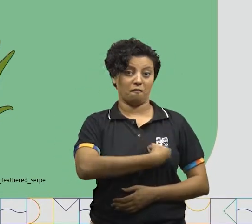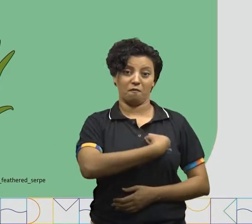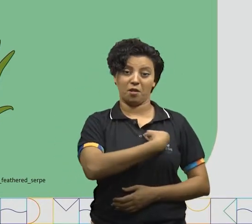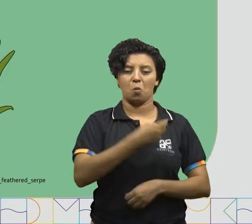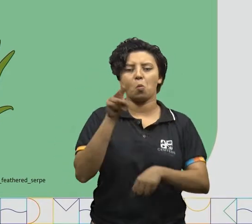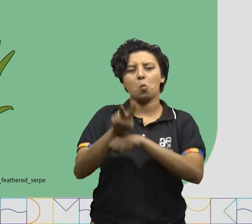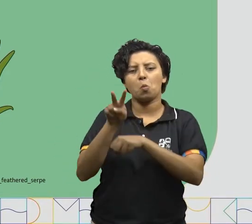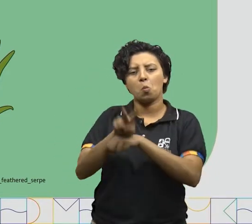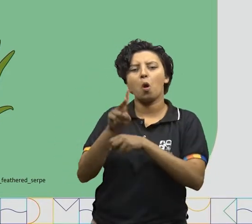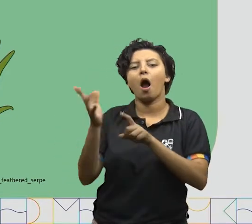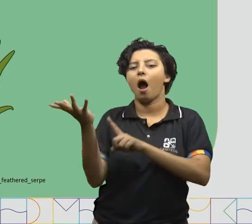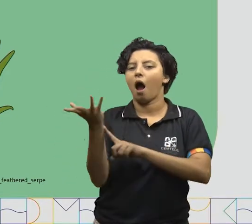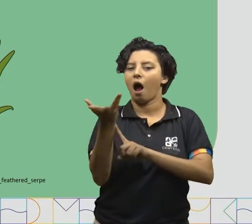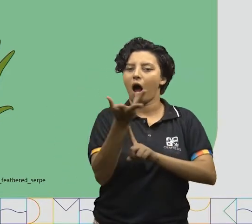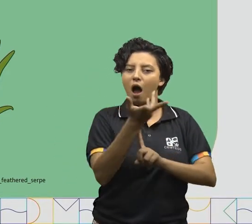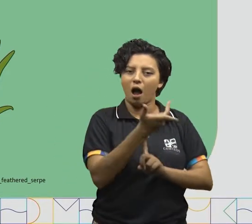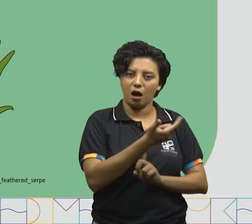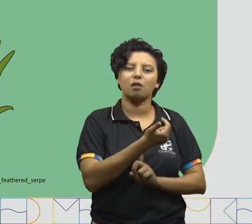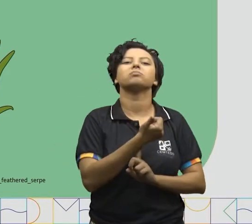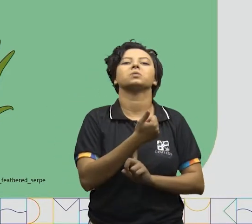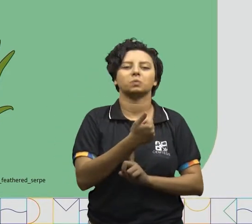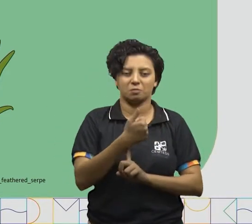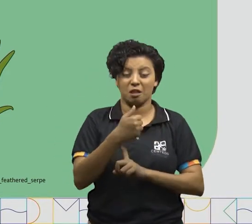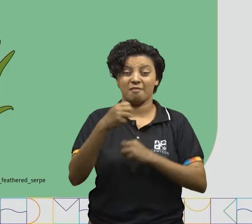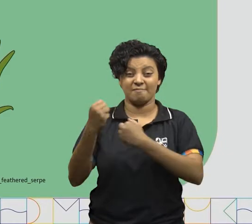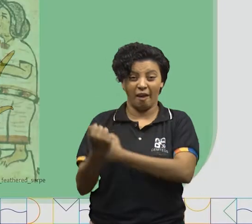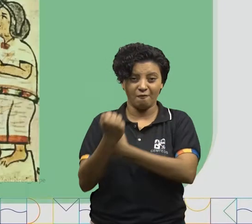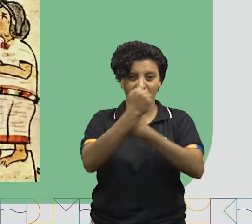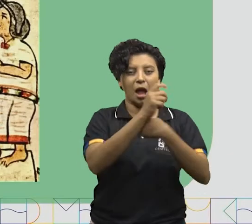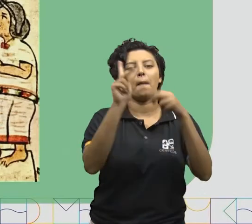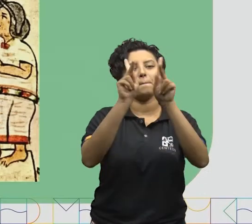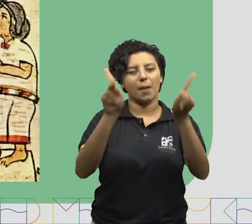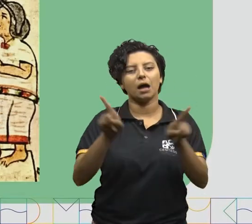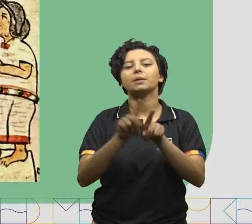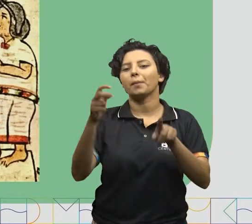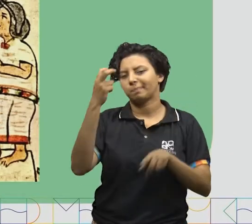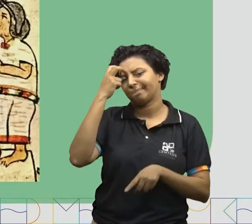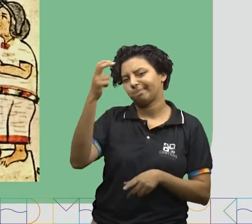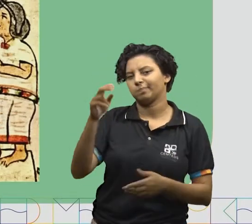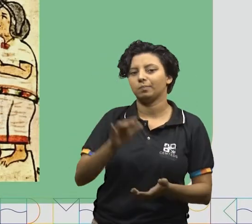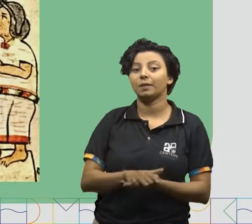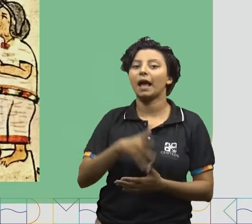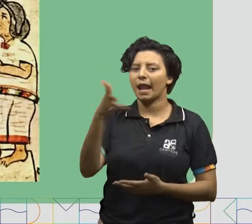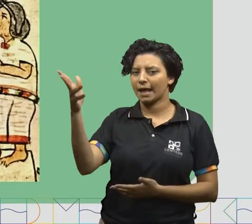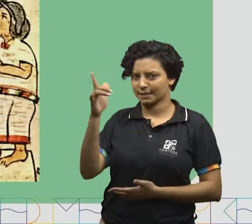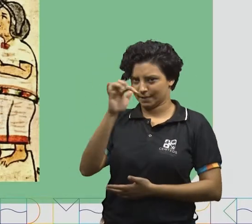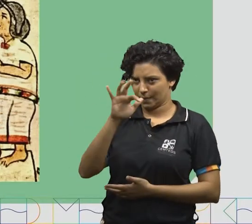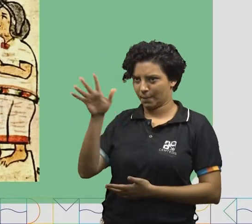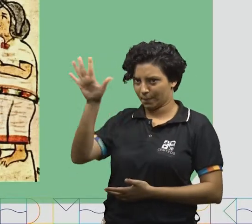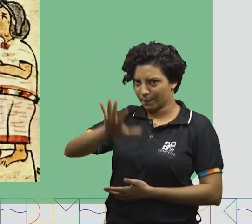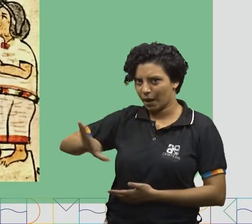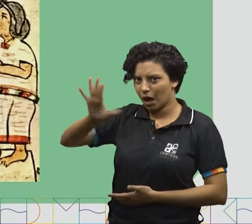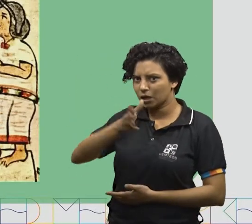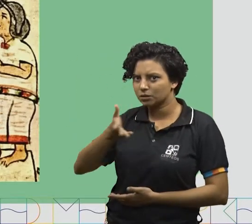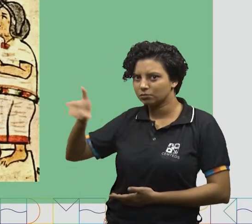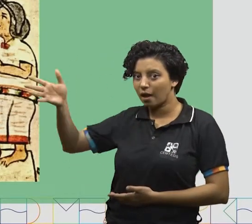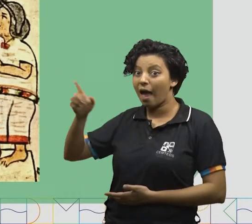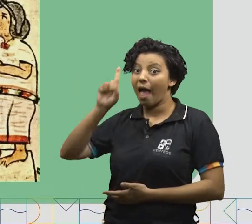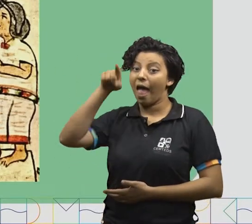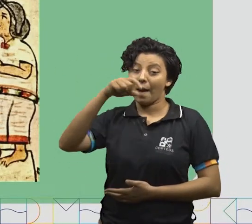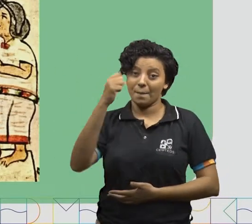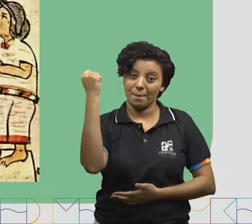das artes e um herói que defendia a paz e o saber. Nessa imagem vemos sacrifícios a